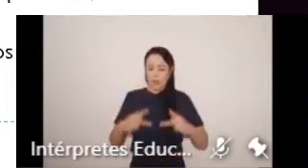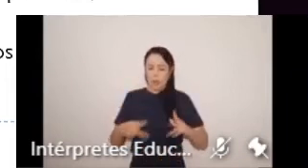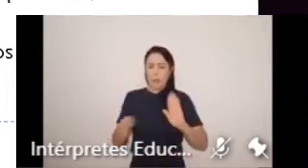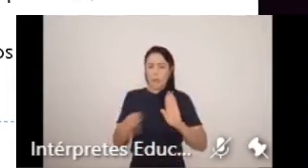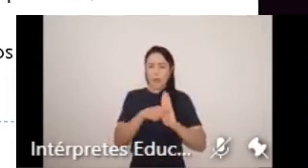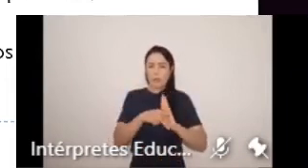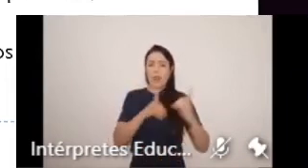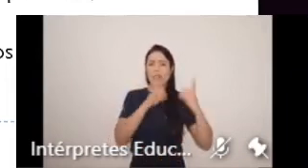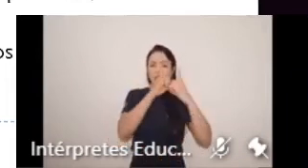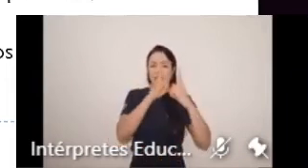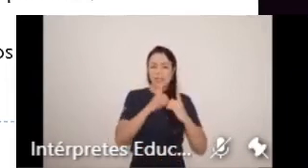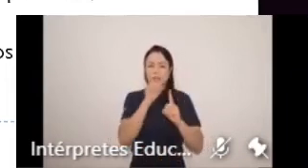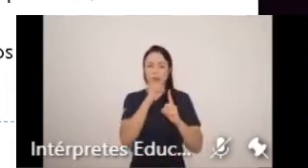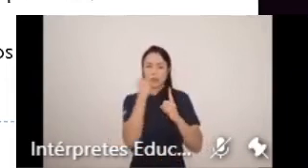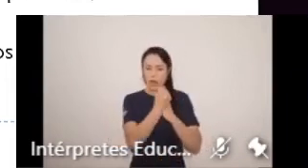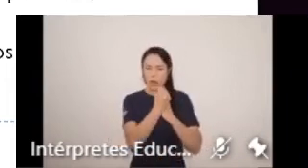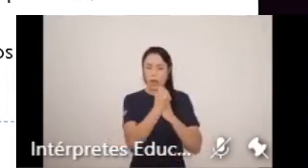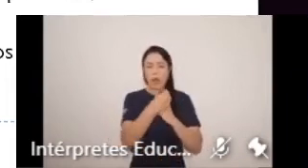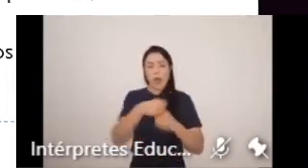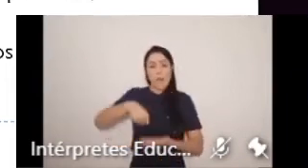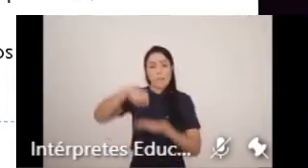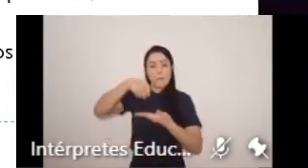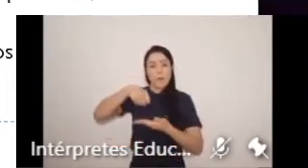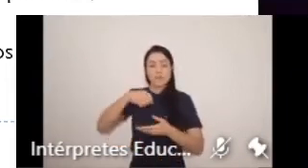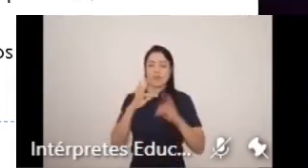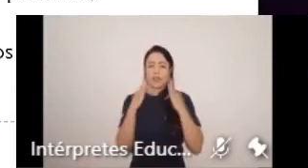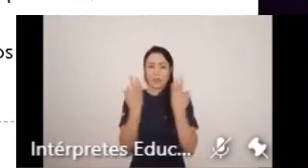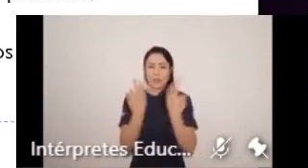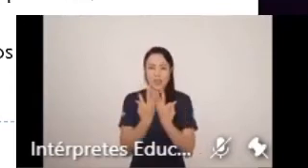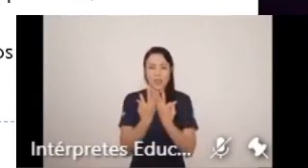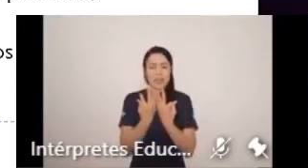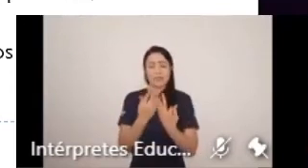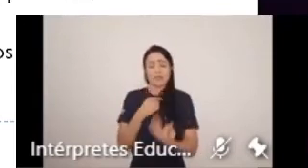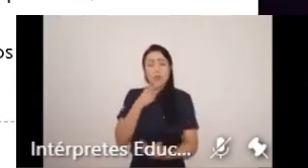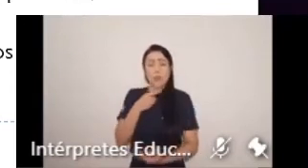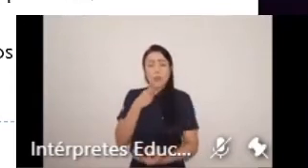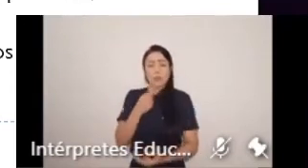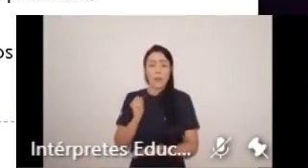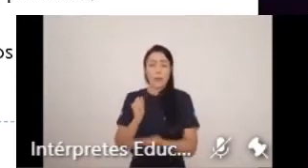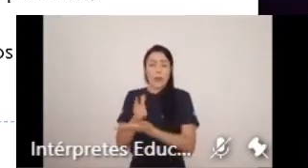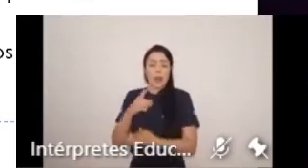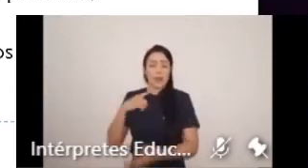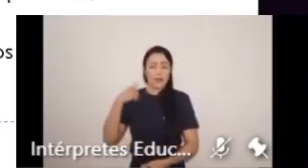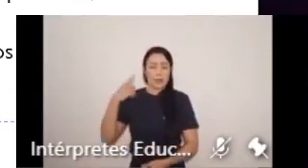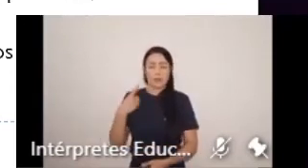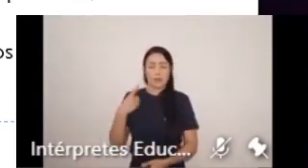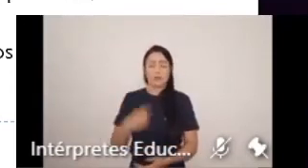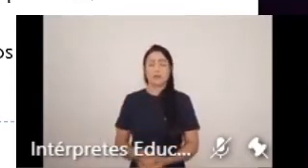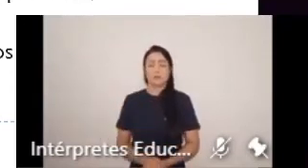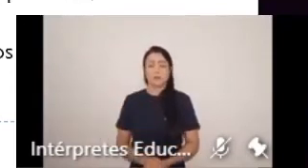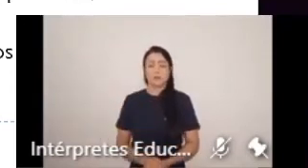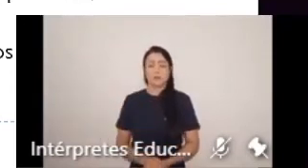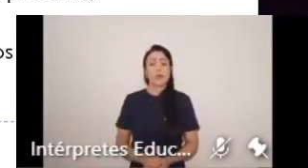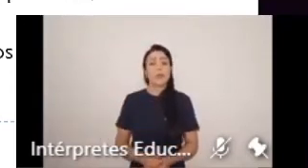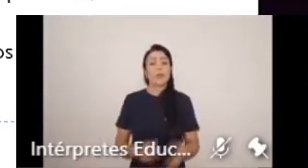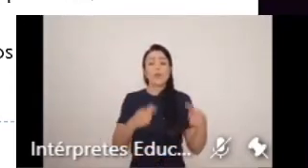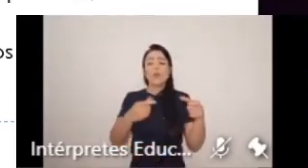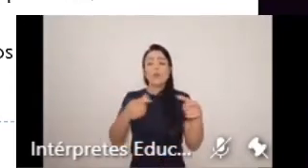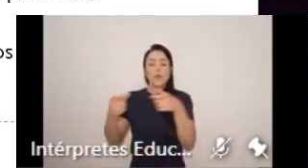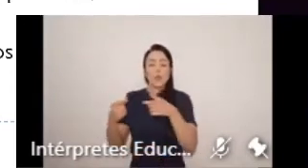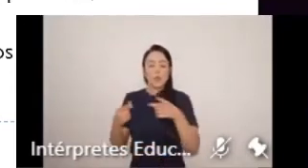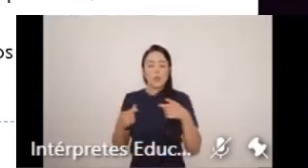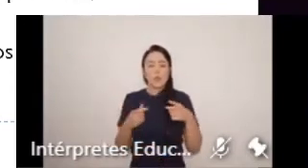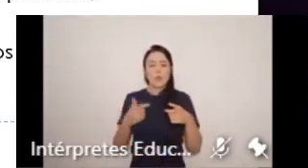como o Bolsa Família, é incapaz financeiramente. Então, essas avaliações que já aconteceram em outros locos do